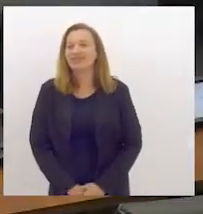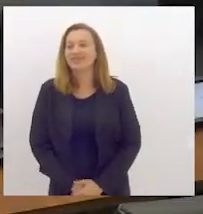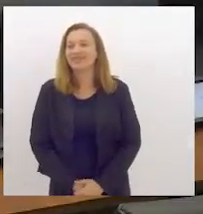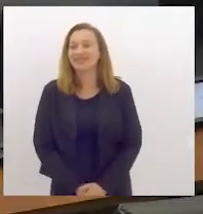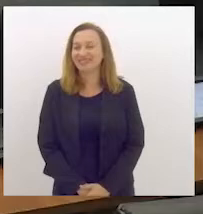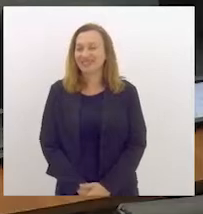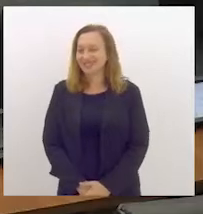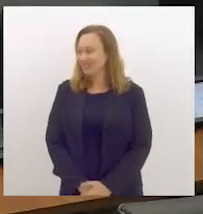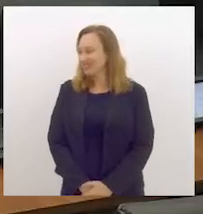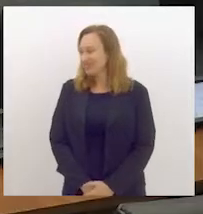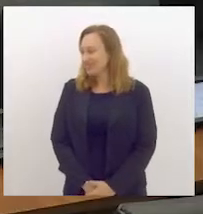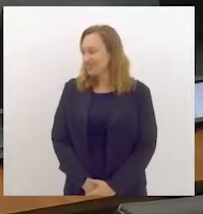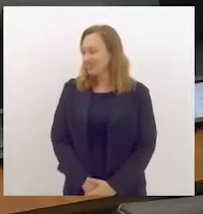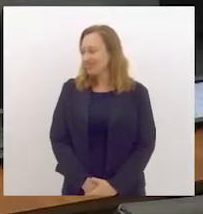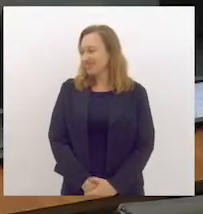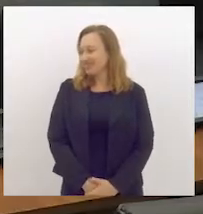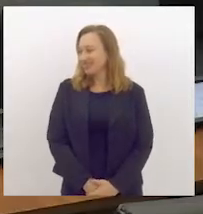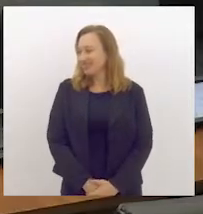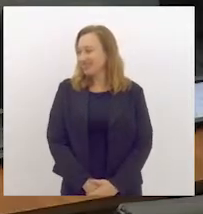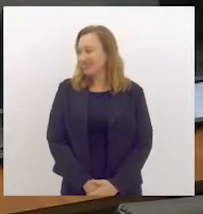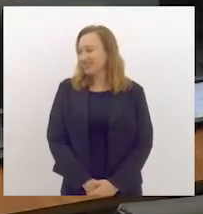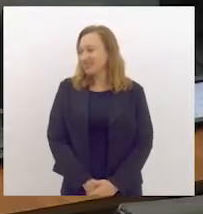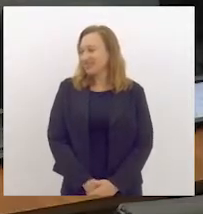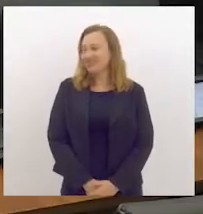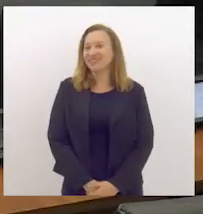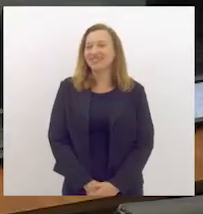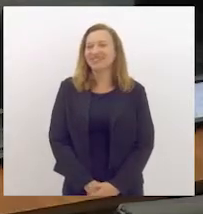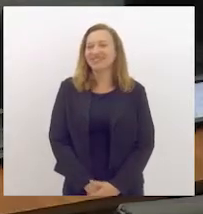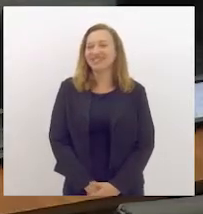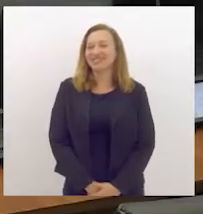é para ser Deputado Luiz Paulo e